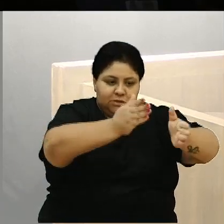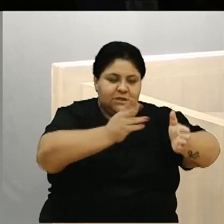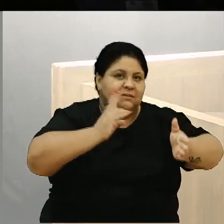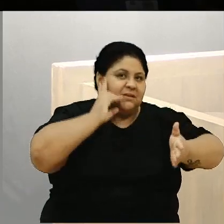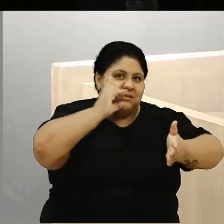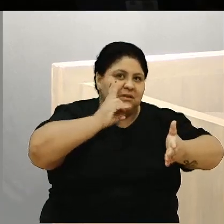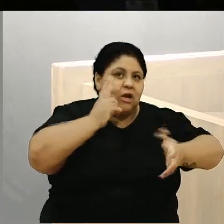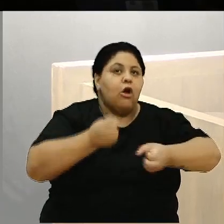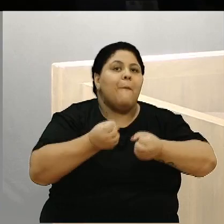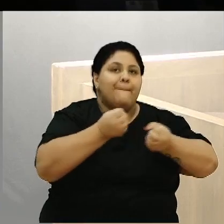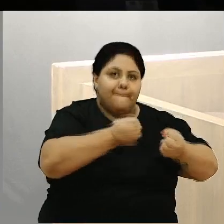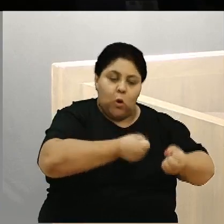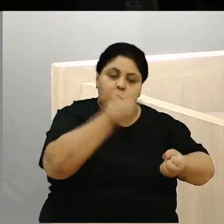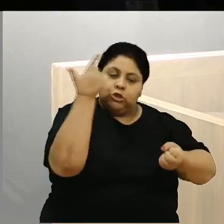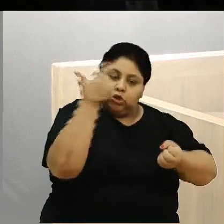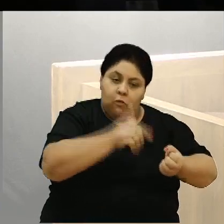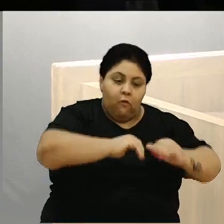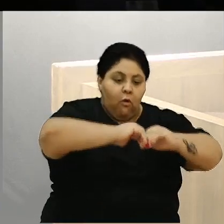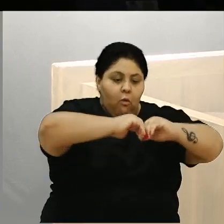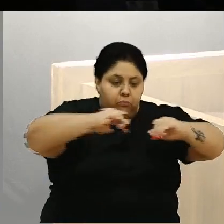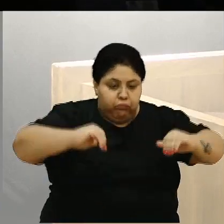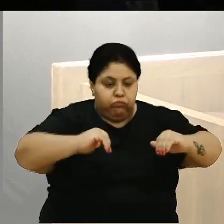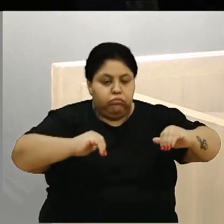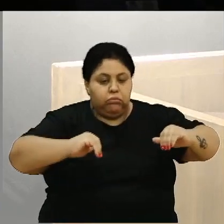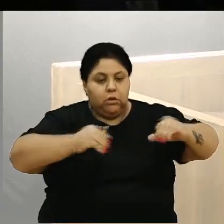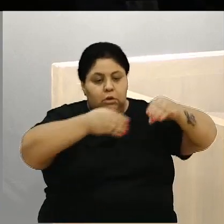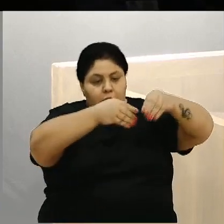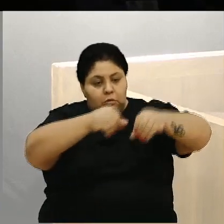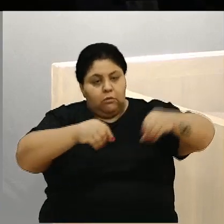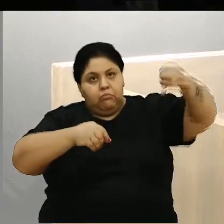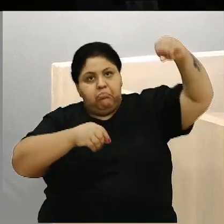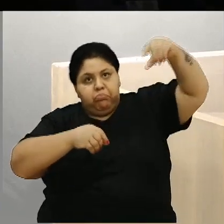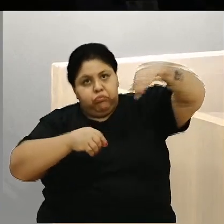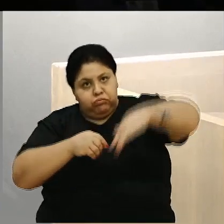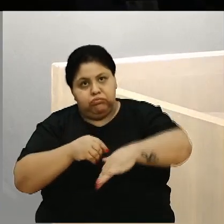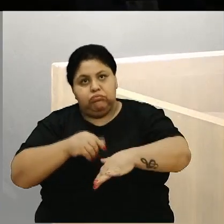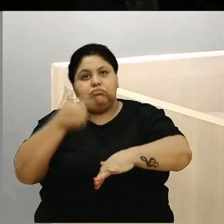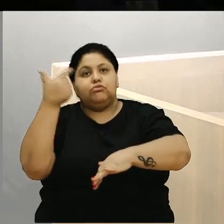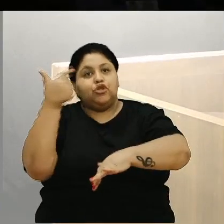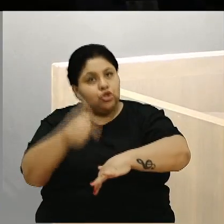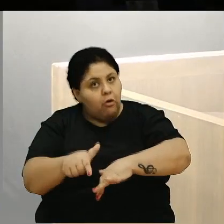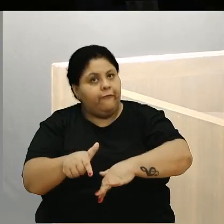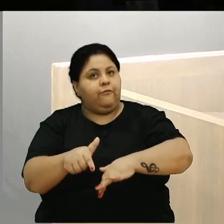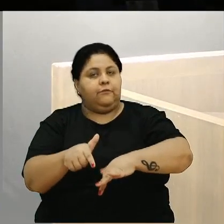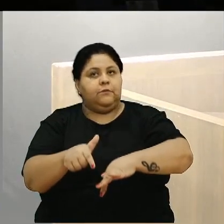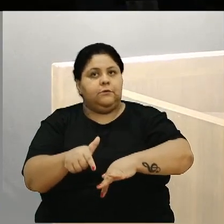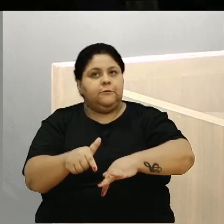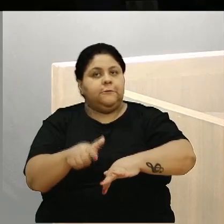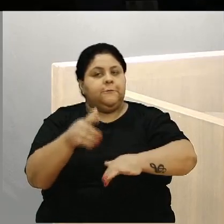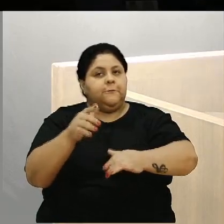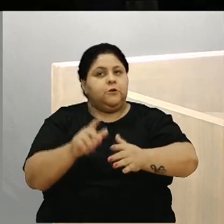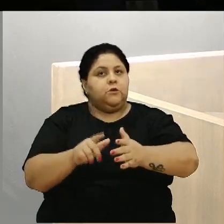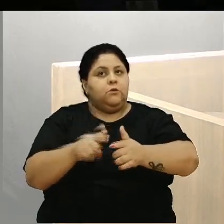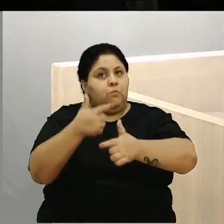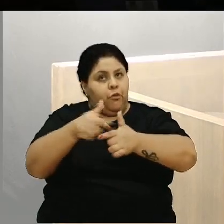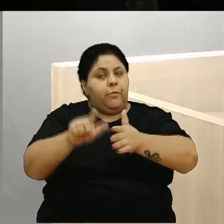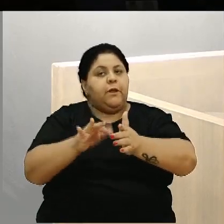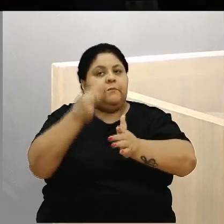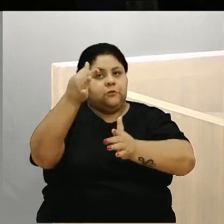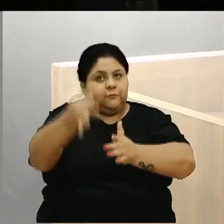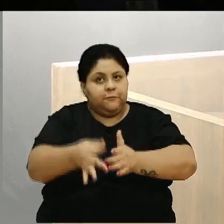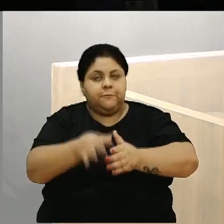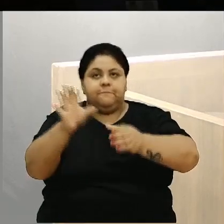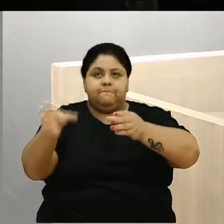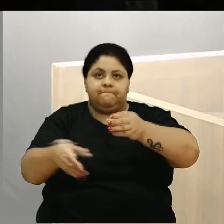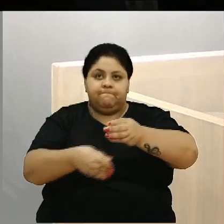rompimento, deslizamentos, pode ter que interditar. E aí a gente vai ter problemas logo aí à frente. Seu à parte,